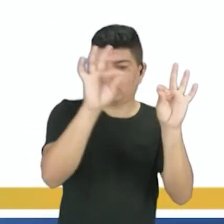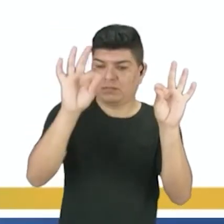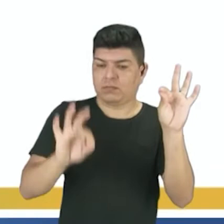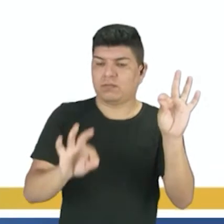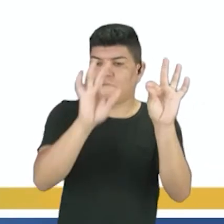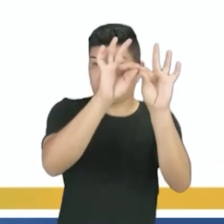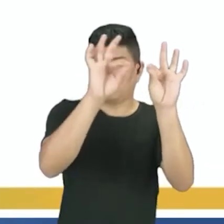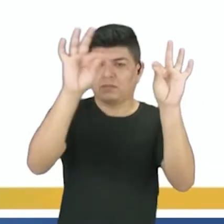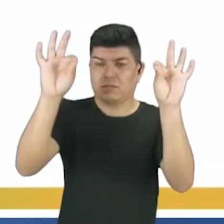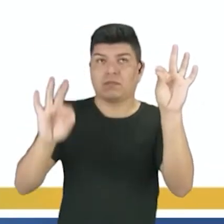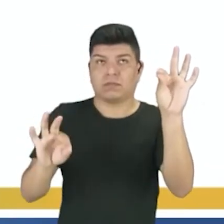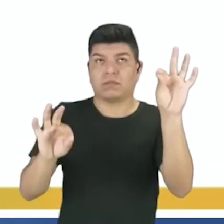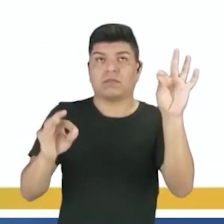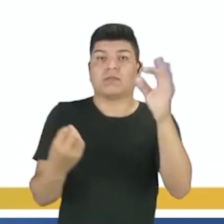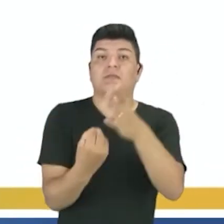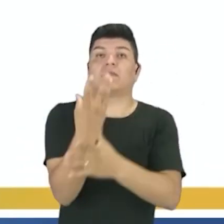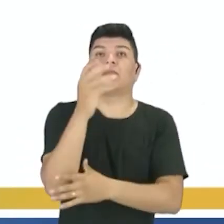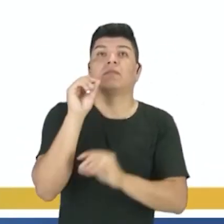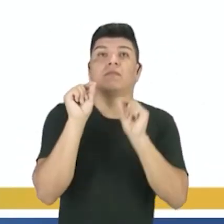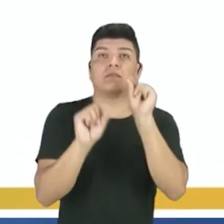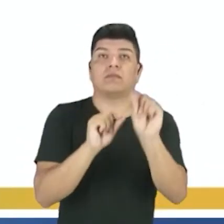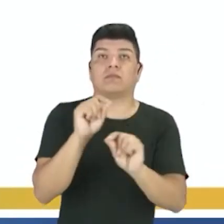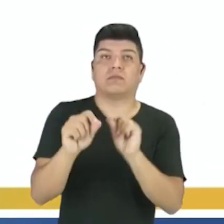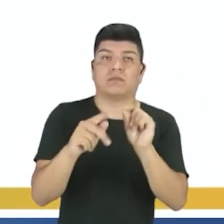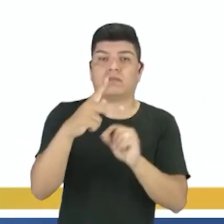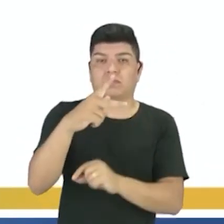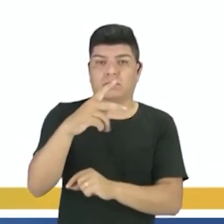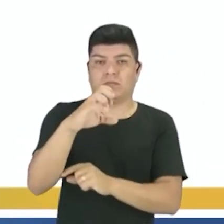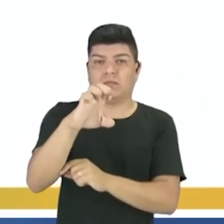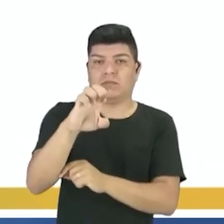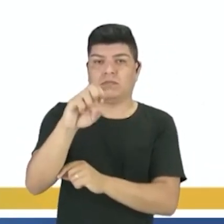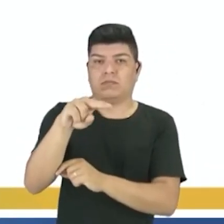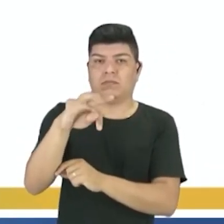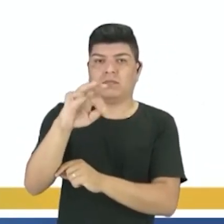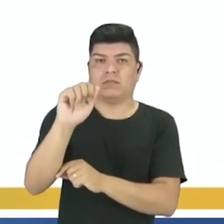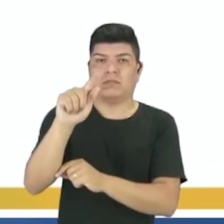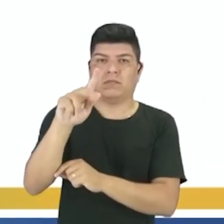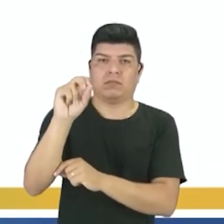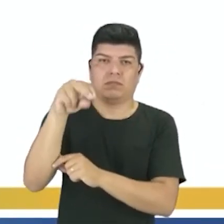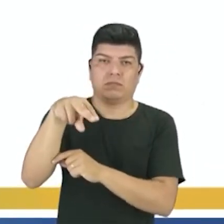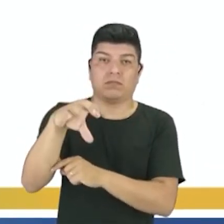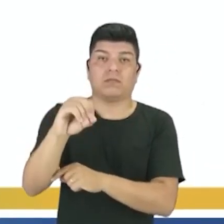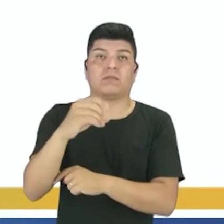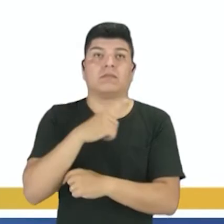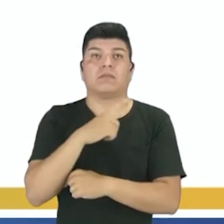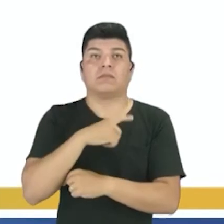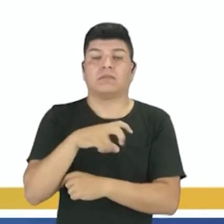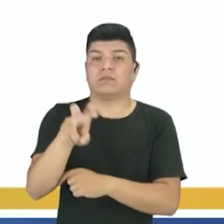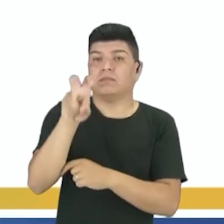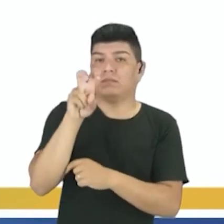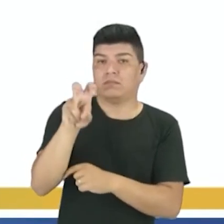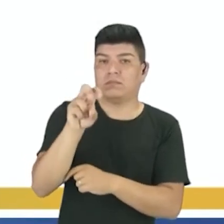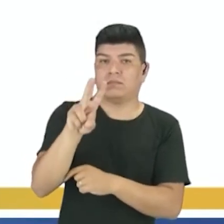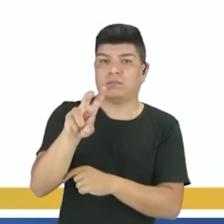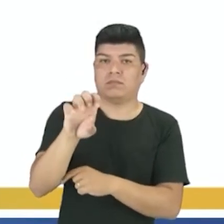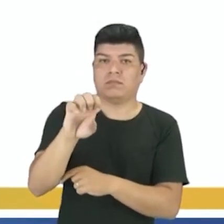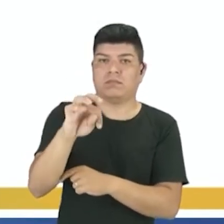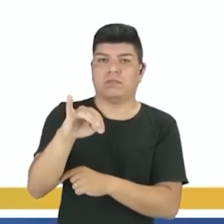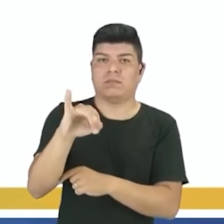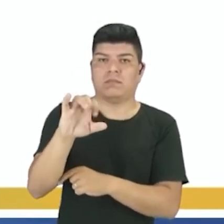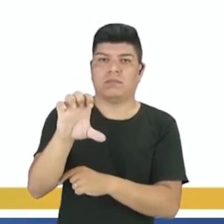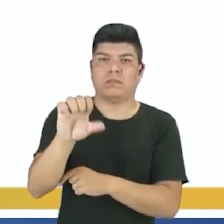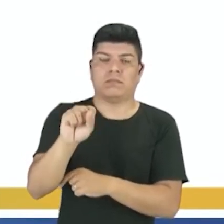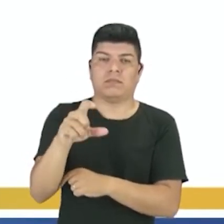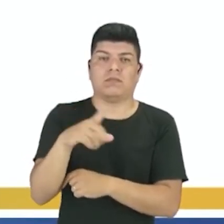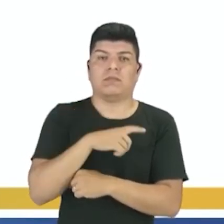formo um pentágono convexo, né, pintado aí de amarelo. Então, por que é um pentágono? Porque nós temos 5 vértices e 5